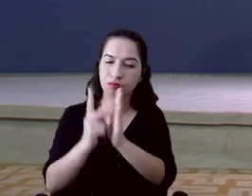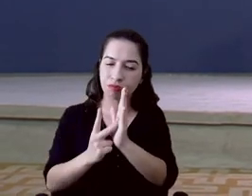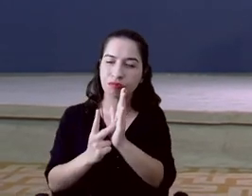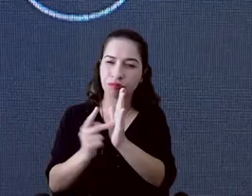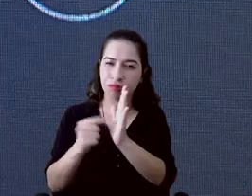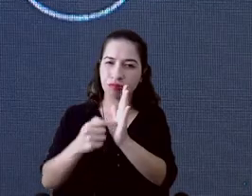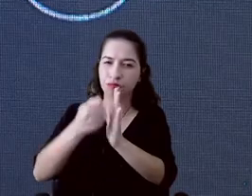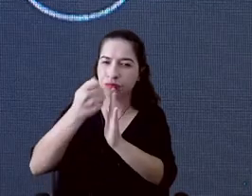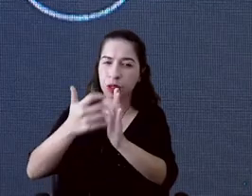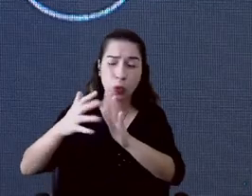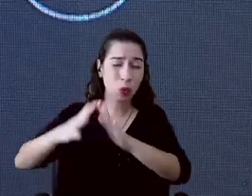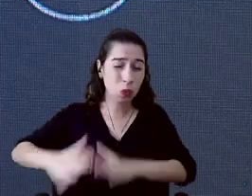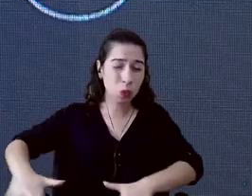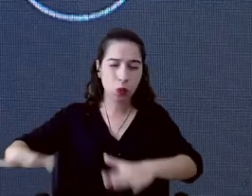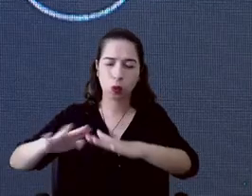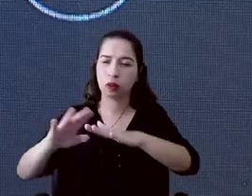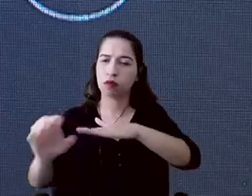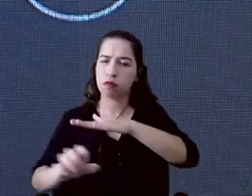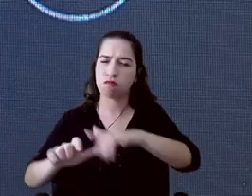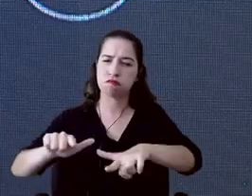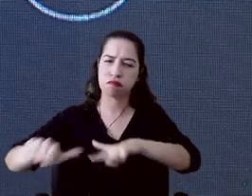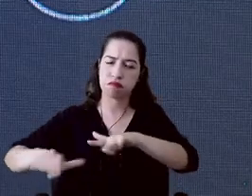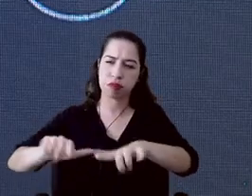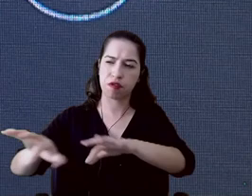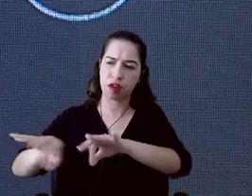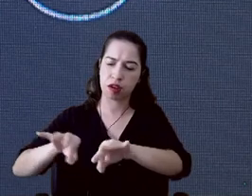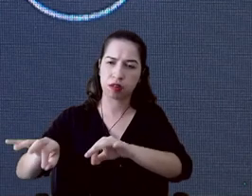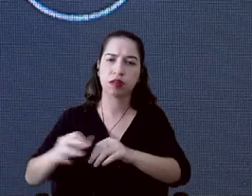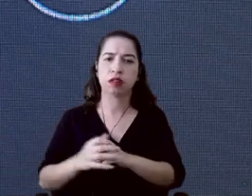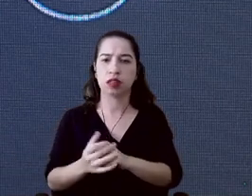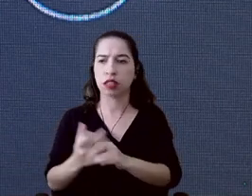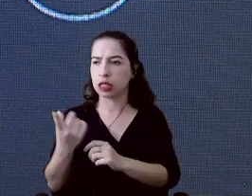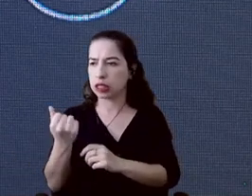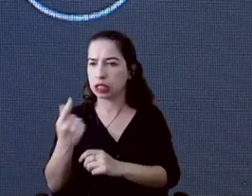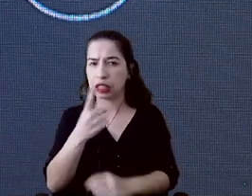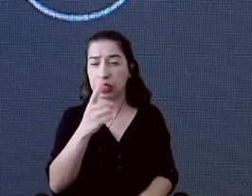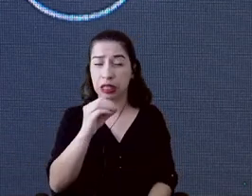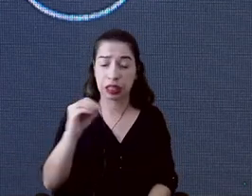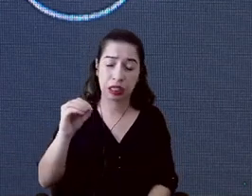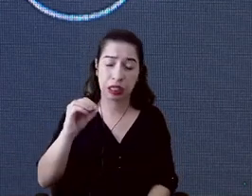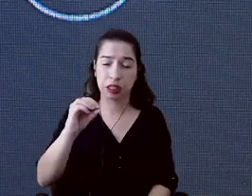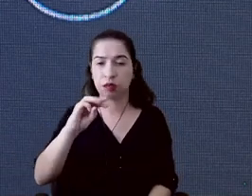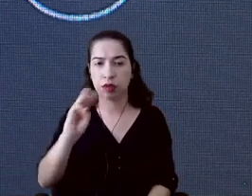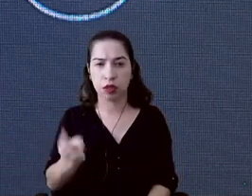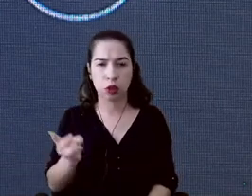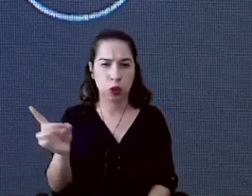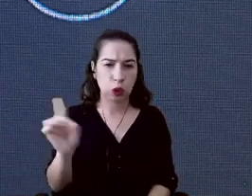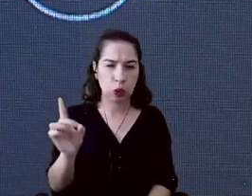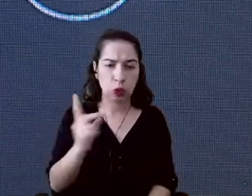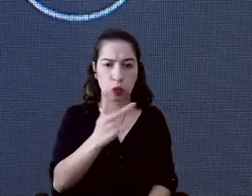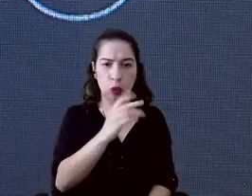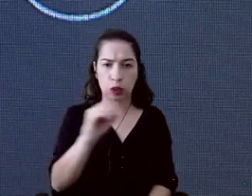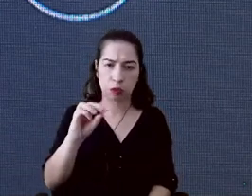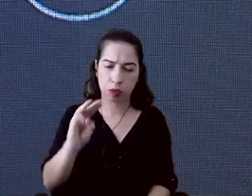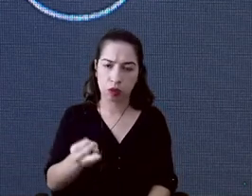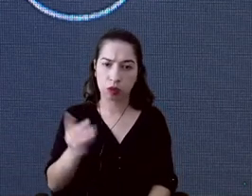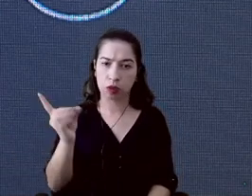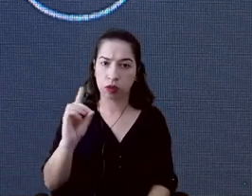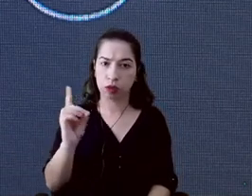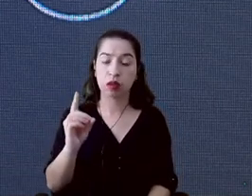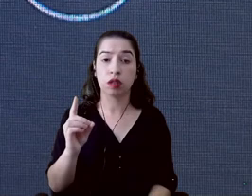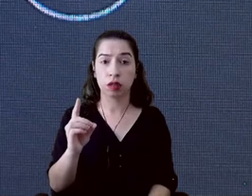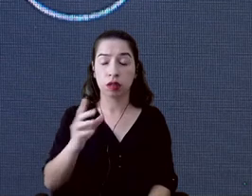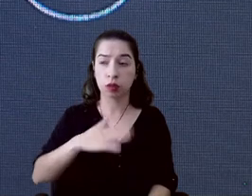todas as empresas fazendo isso né Então puxa cara pegava captava 100 milhões de dólares 200 milhões de dólares e o mercado contrata talentos